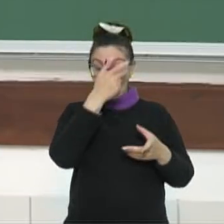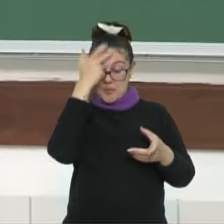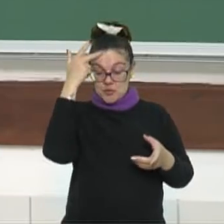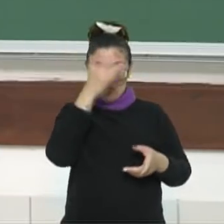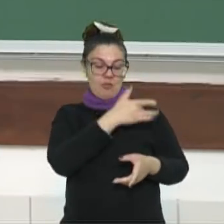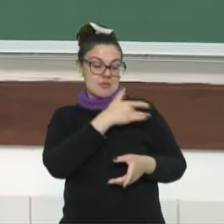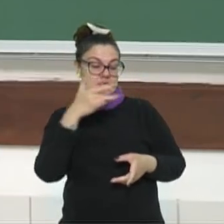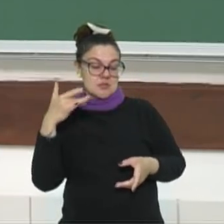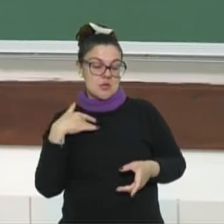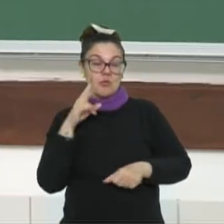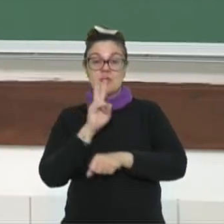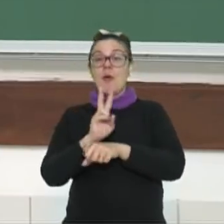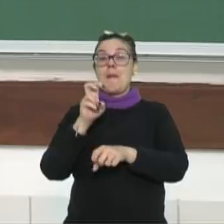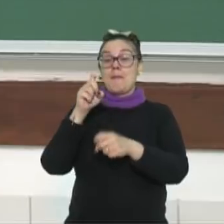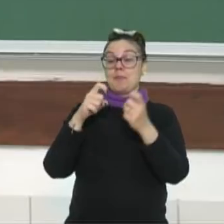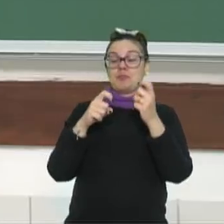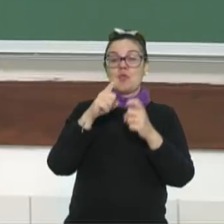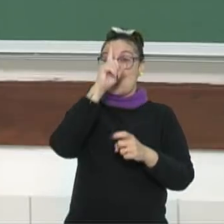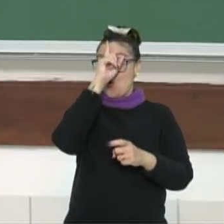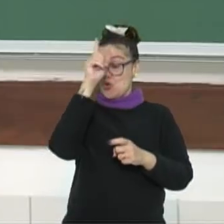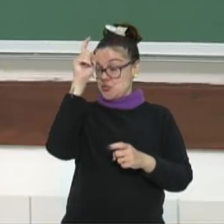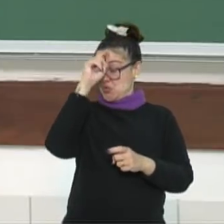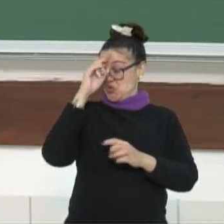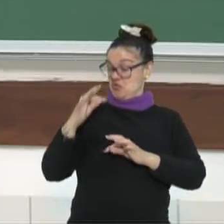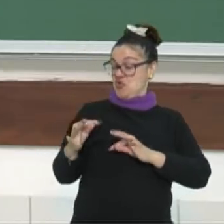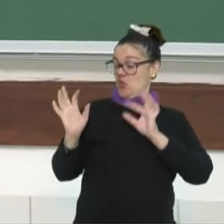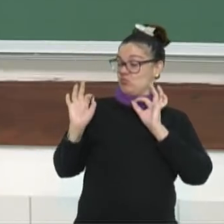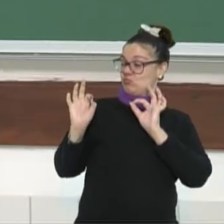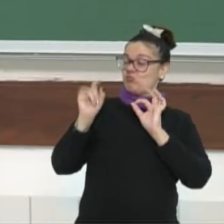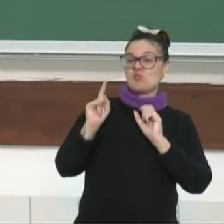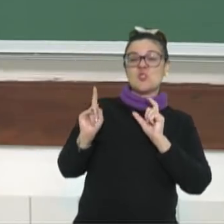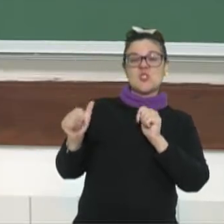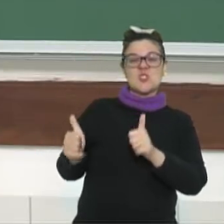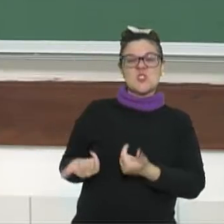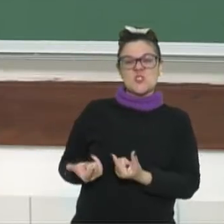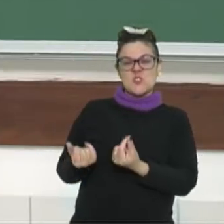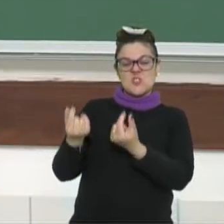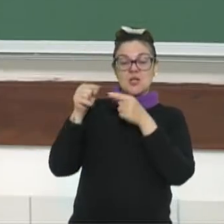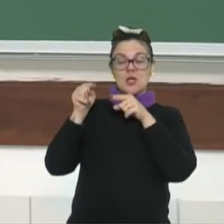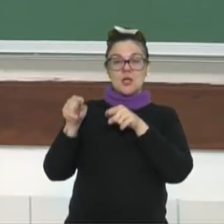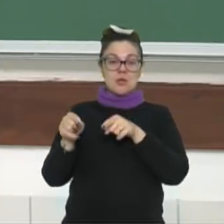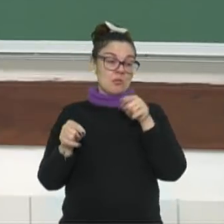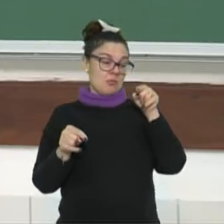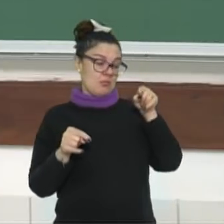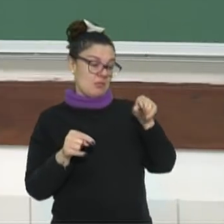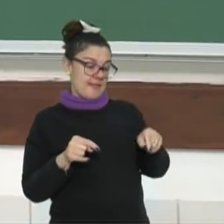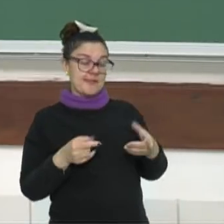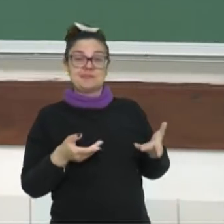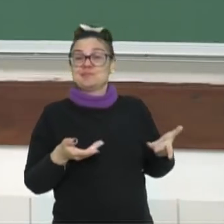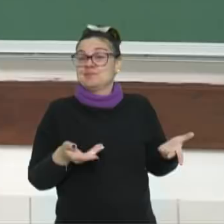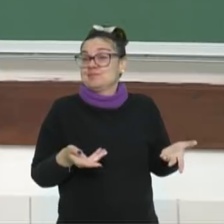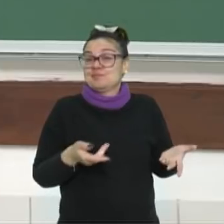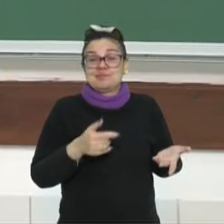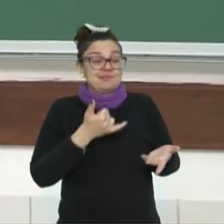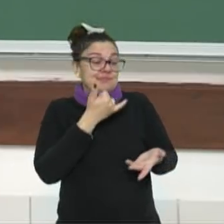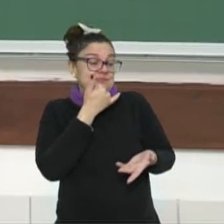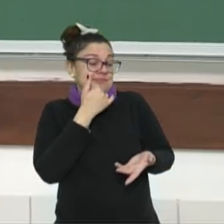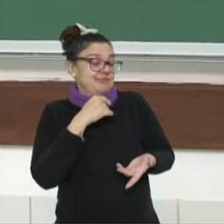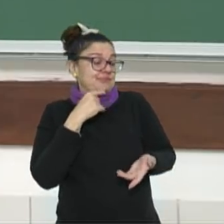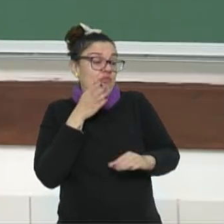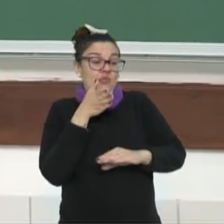da própria vida, num hospital com última tecnologia, e uma outra vida que talvez nem tenha acesso a um